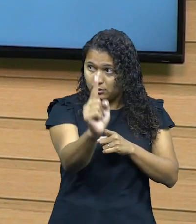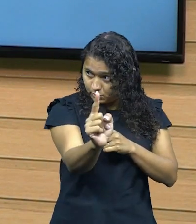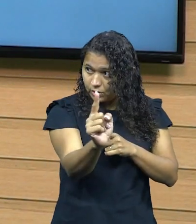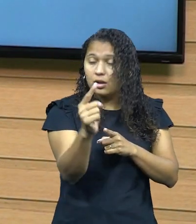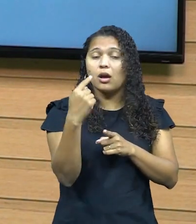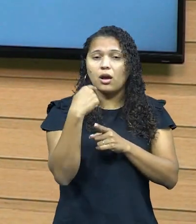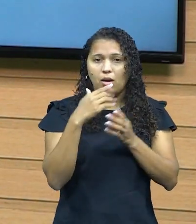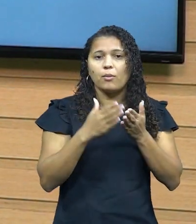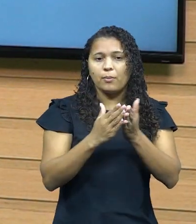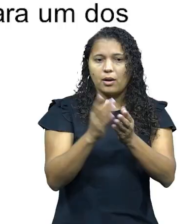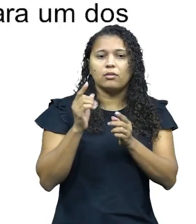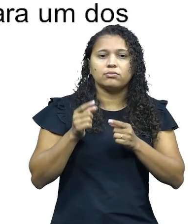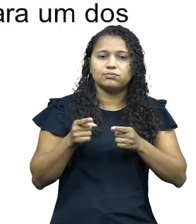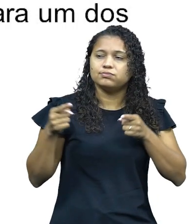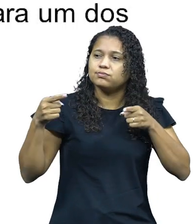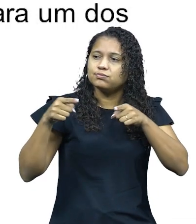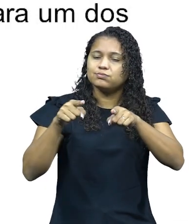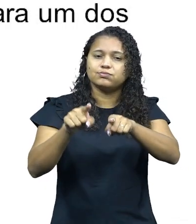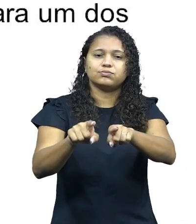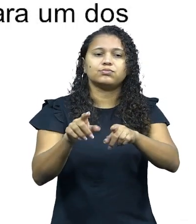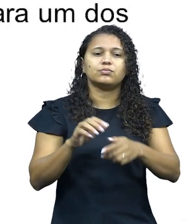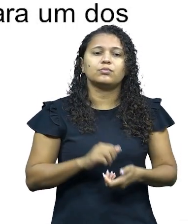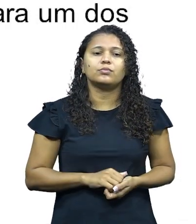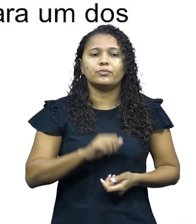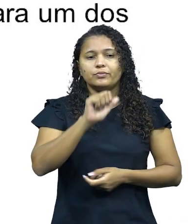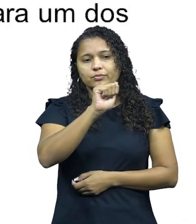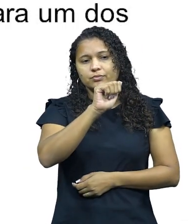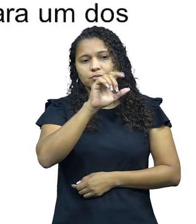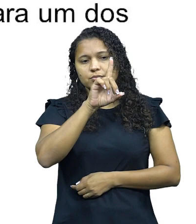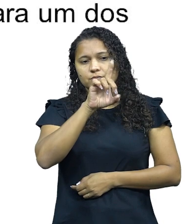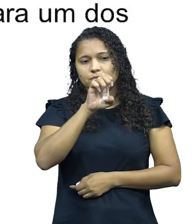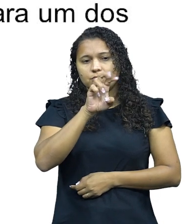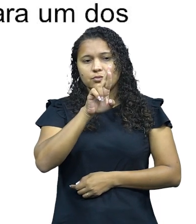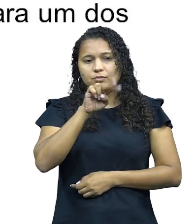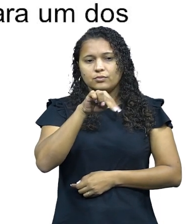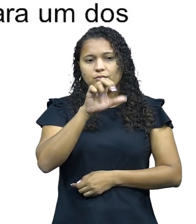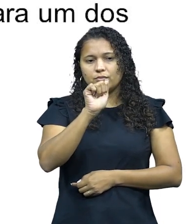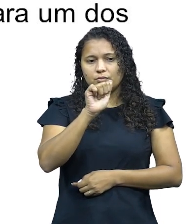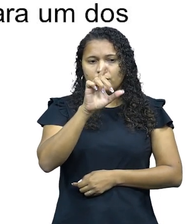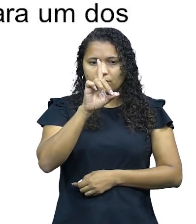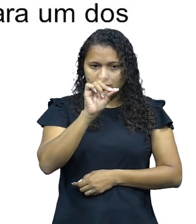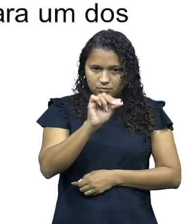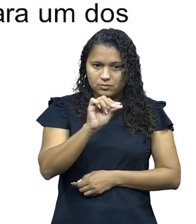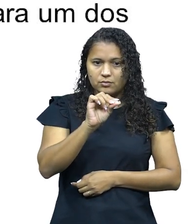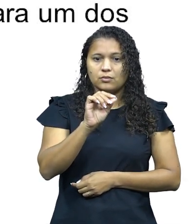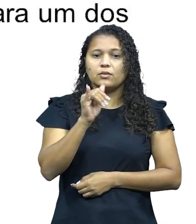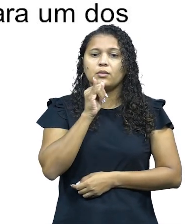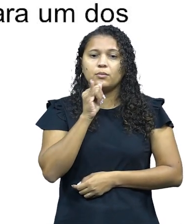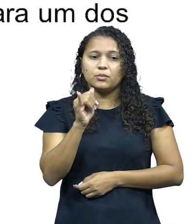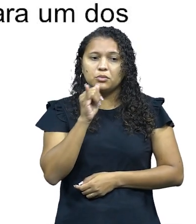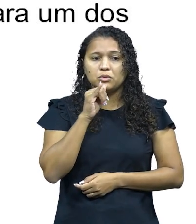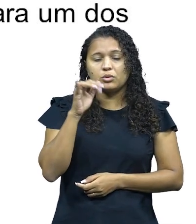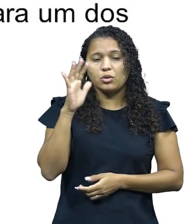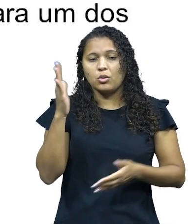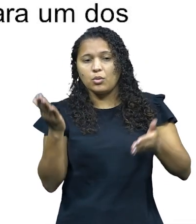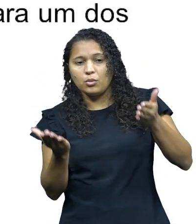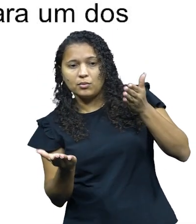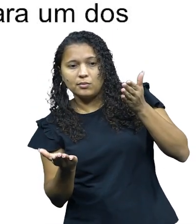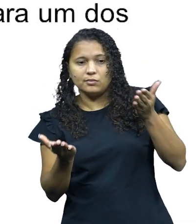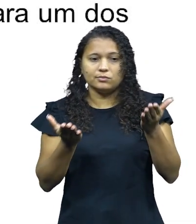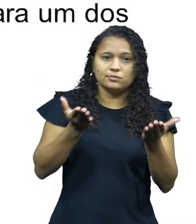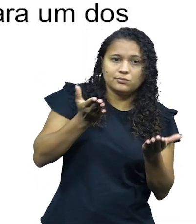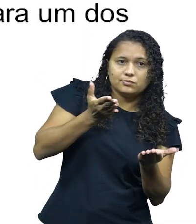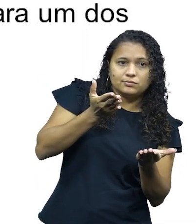está apontando. E adernado significa que a embarcação ela está inclinada para um